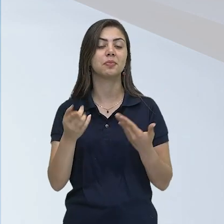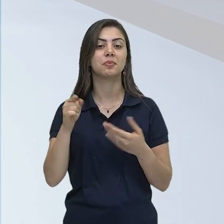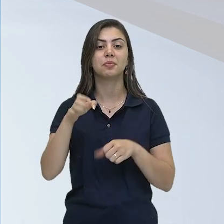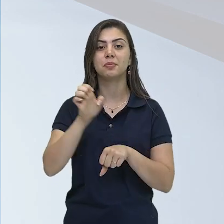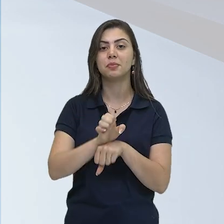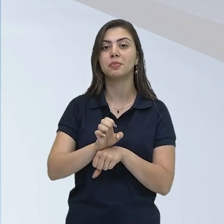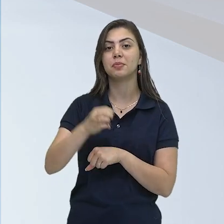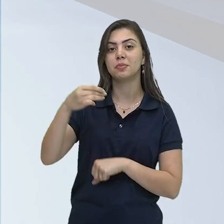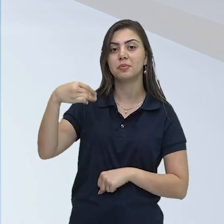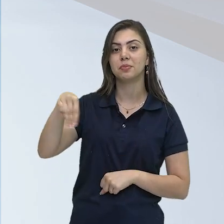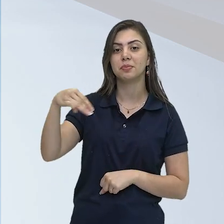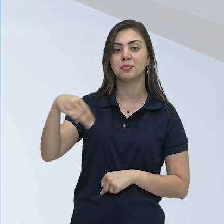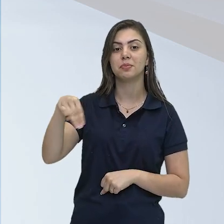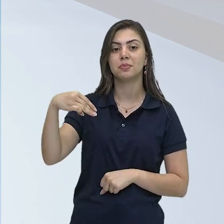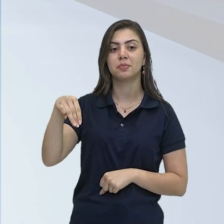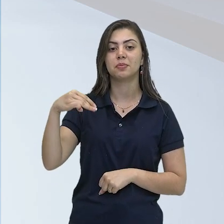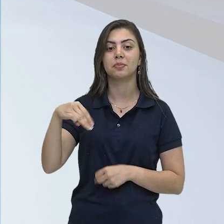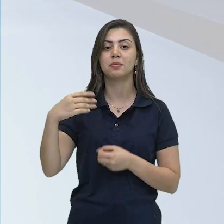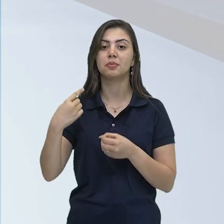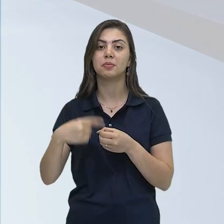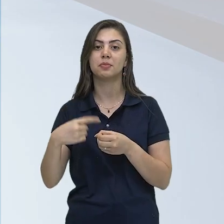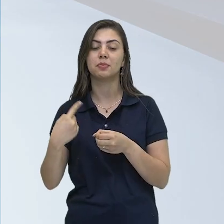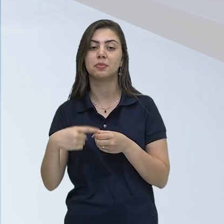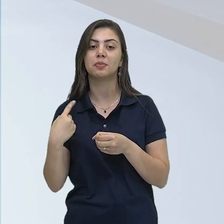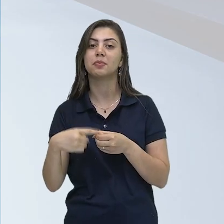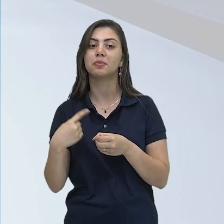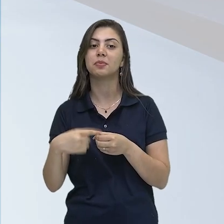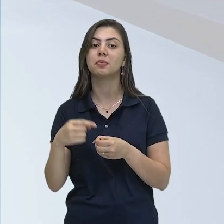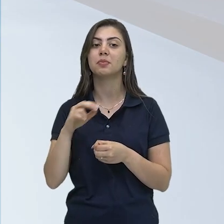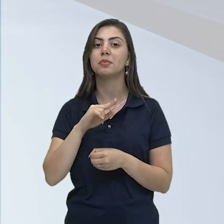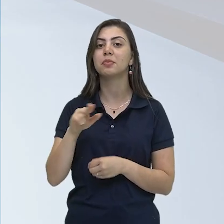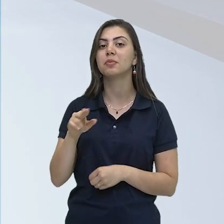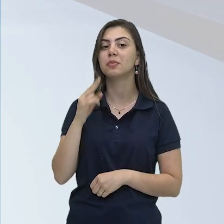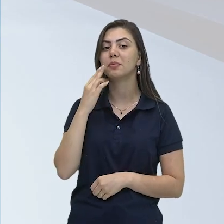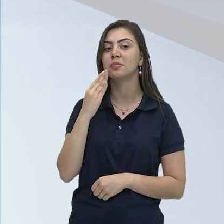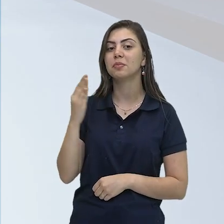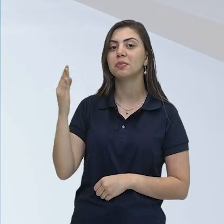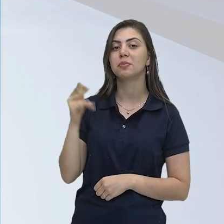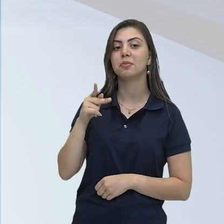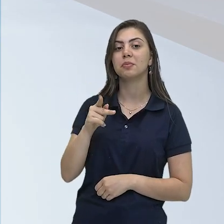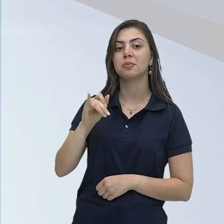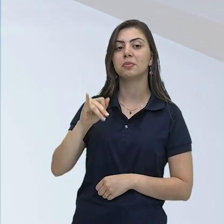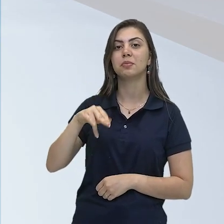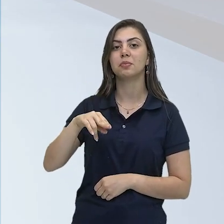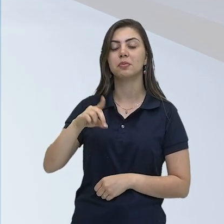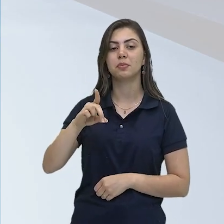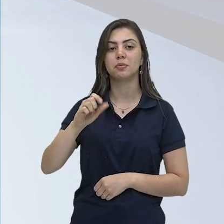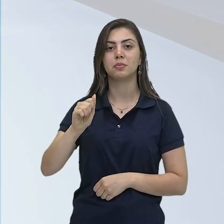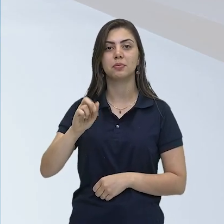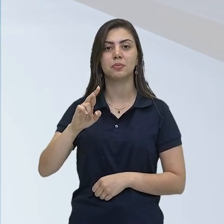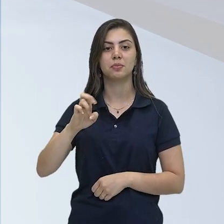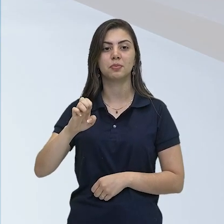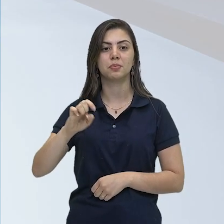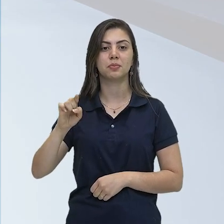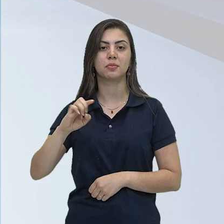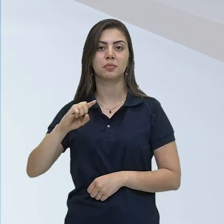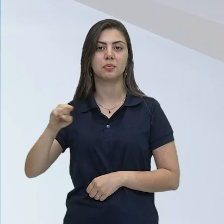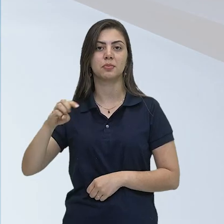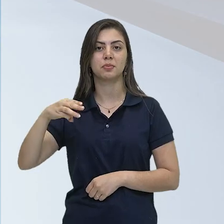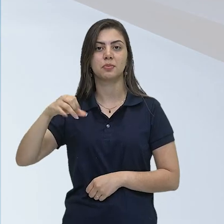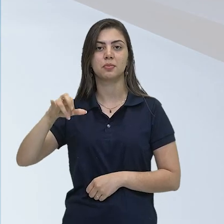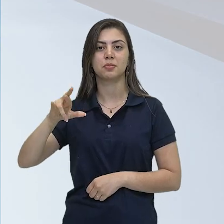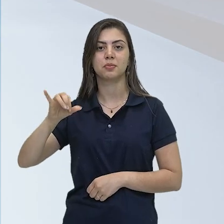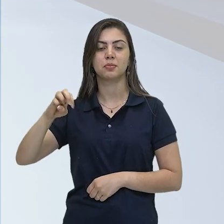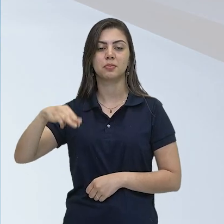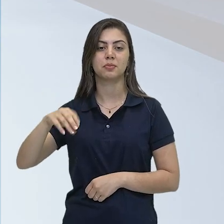no estado do Maranhão, numa cidade, no município, chamado Pindaré-Mirim. Então, o Tarracá